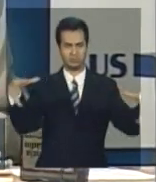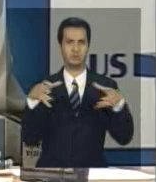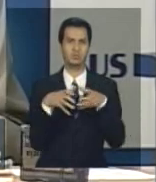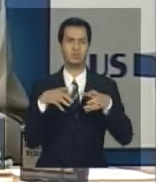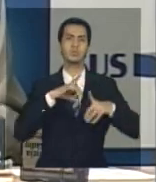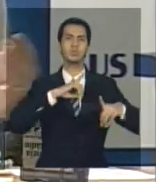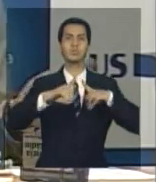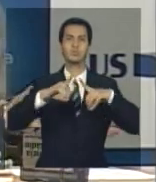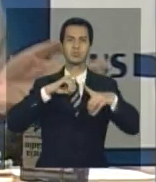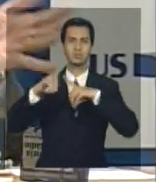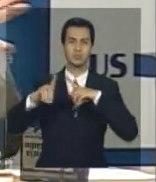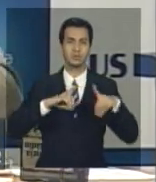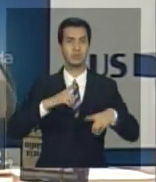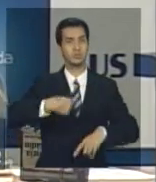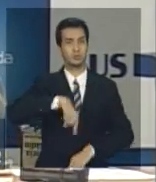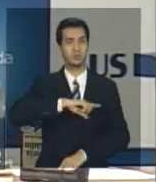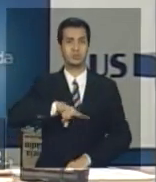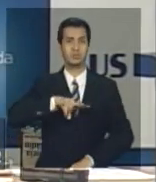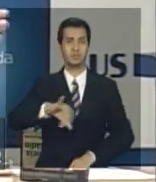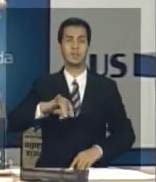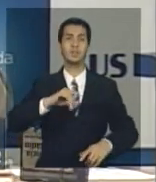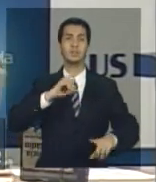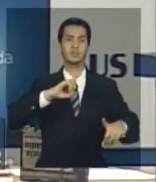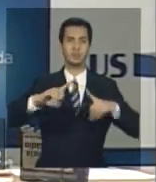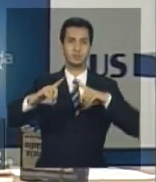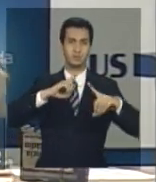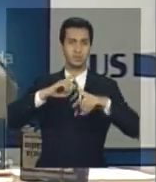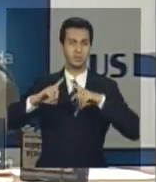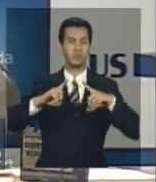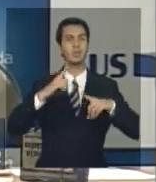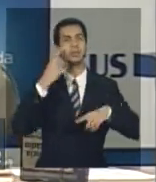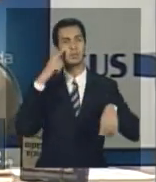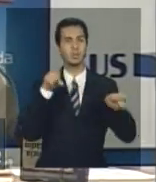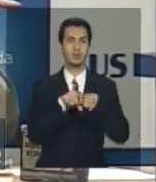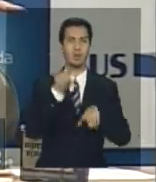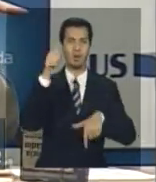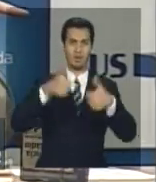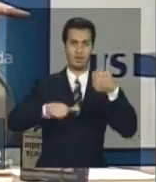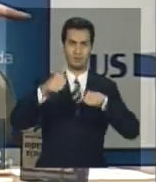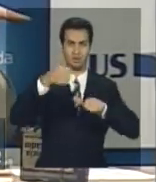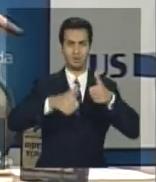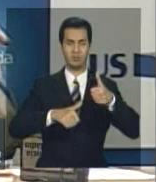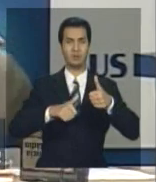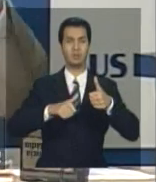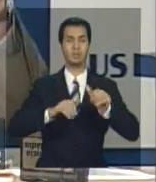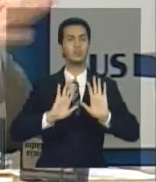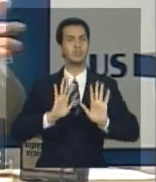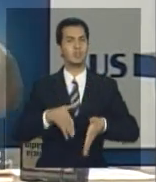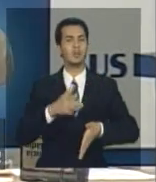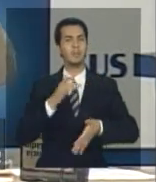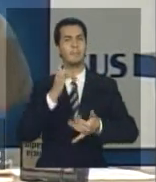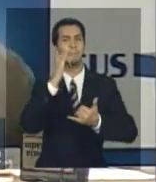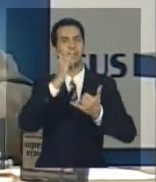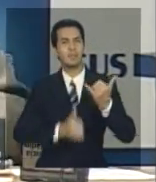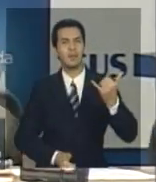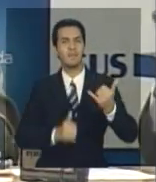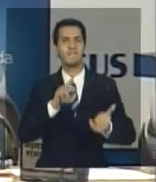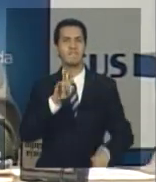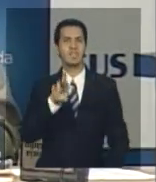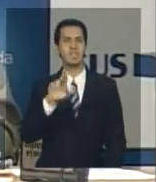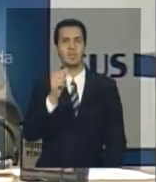de avaliação, né, nós vamos estar aí chegando, vamos dizer assim, já na metade do verão, né, ou seja, quando os